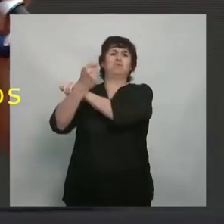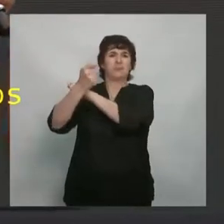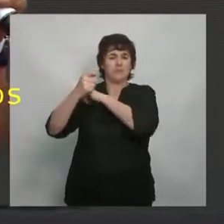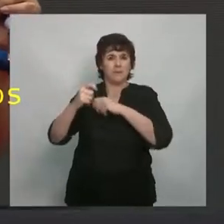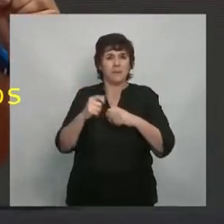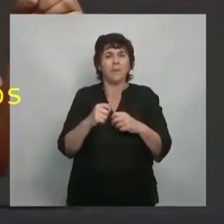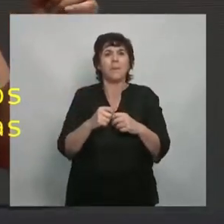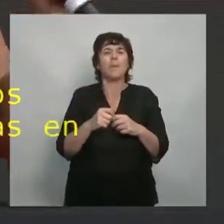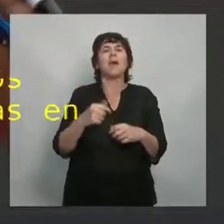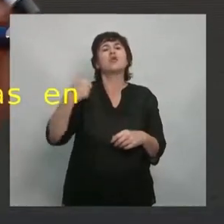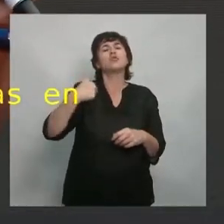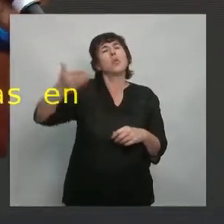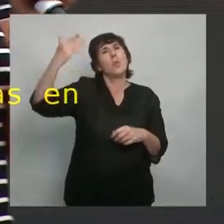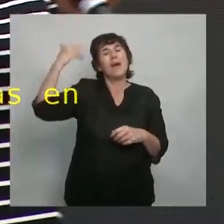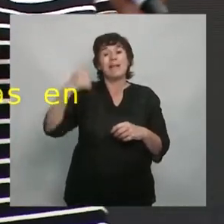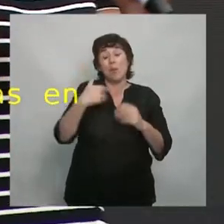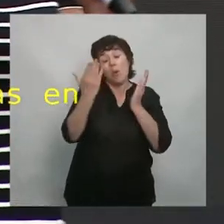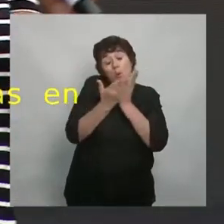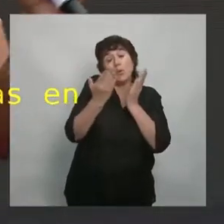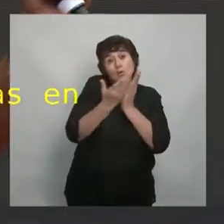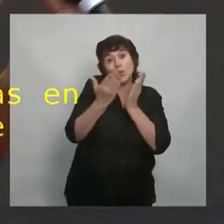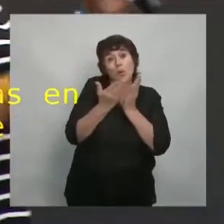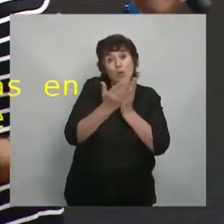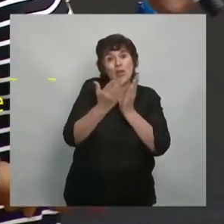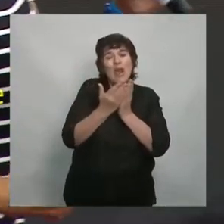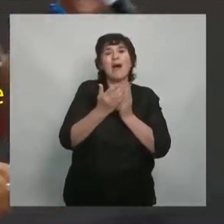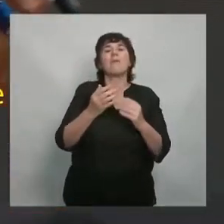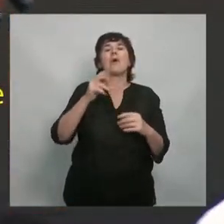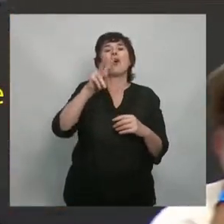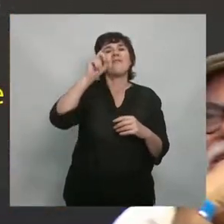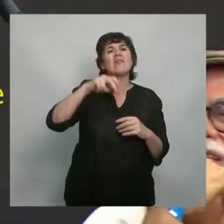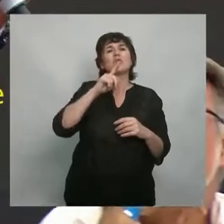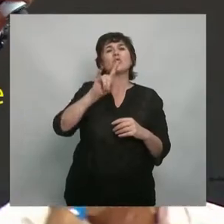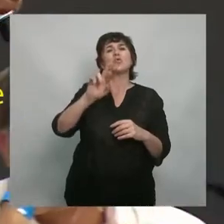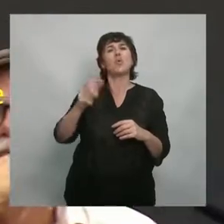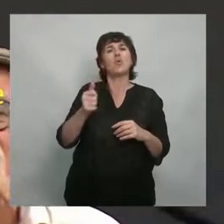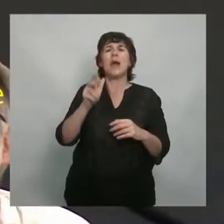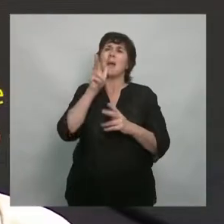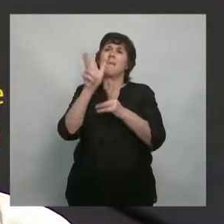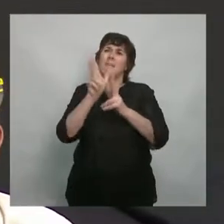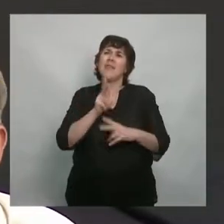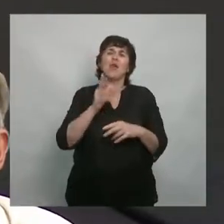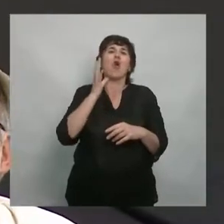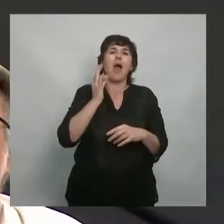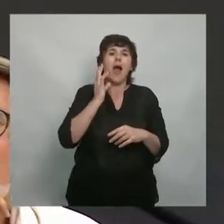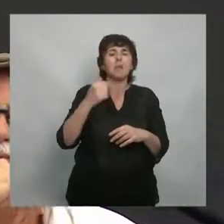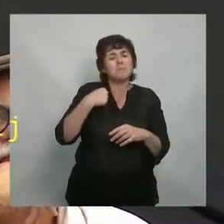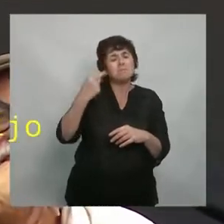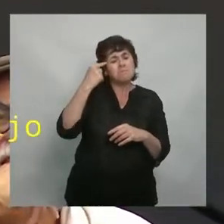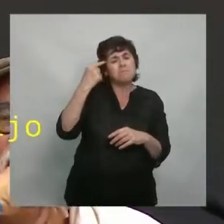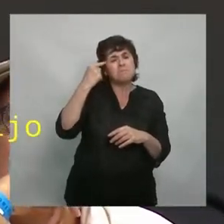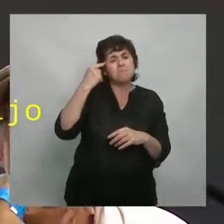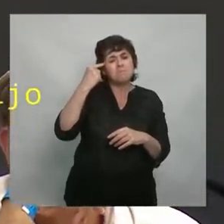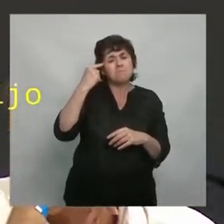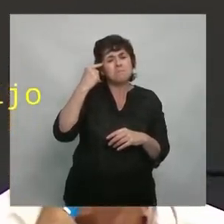com Boaventura e que ele falou uma coisa que me deixou muito pensativa. Ele falava o seguinte: não adianta